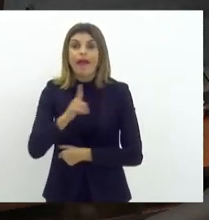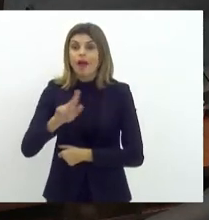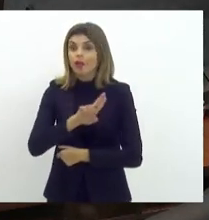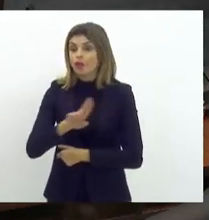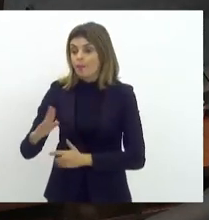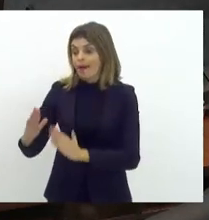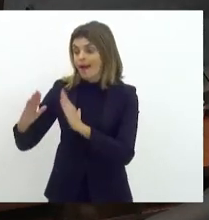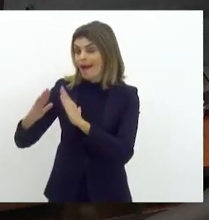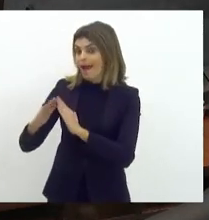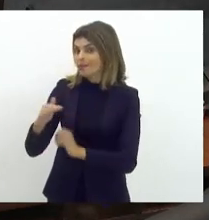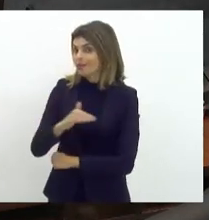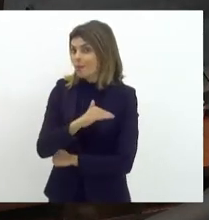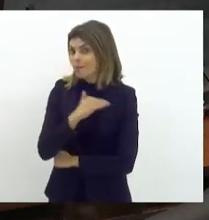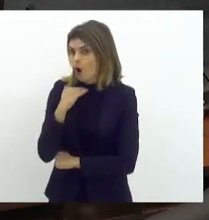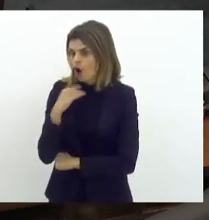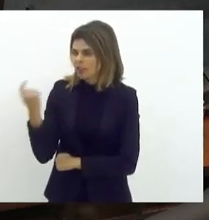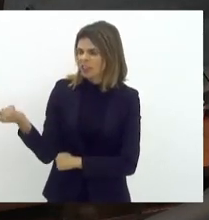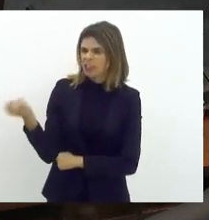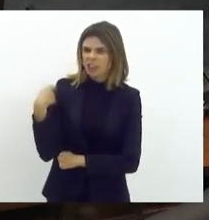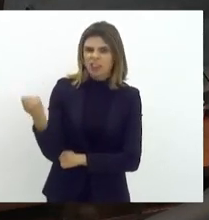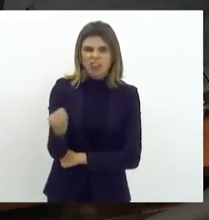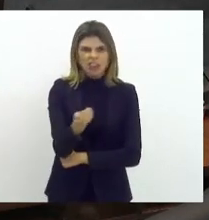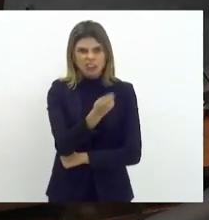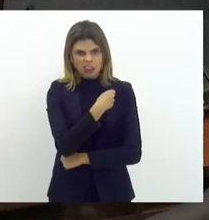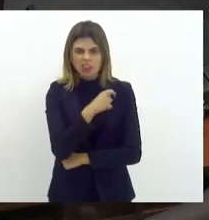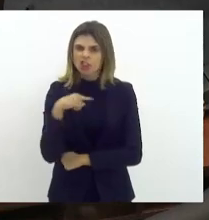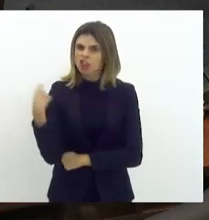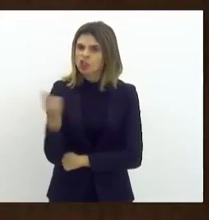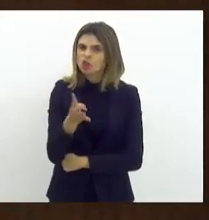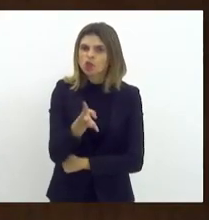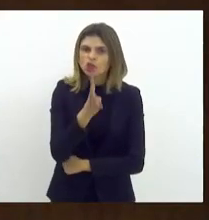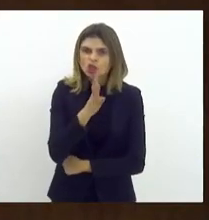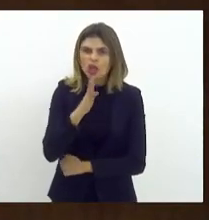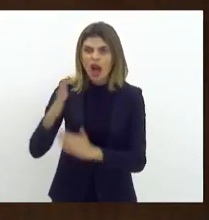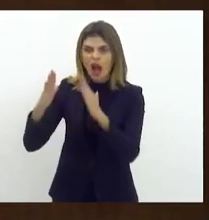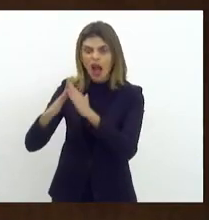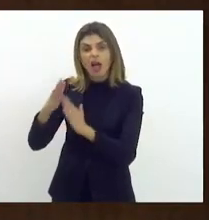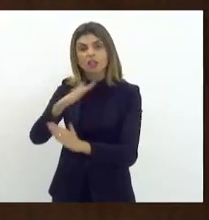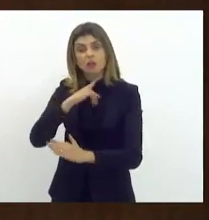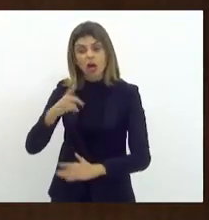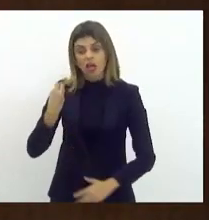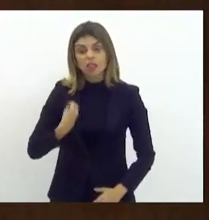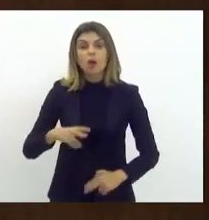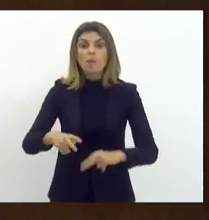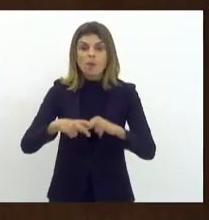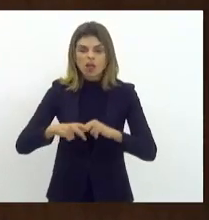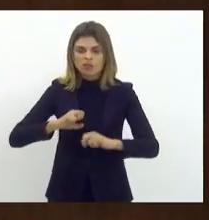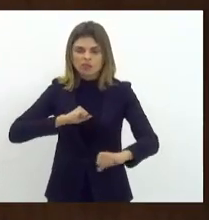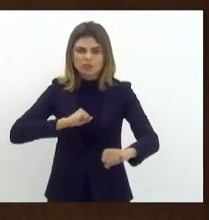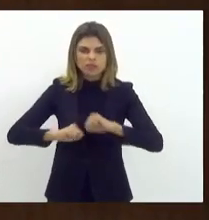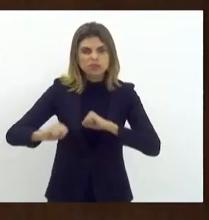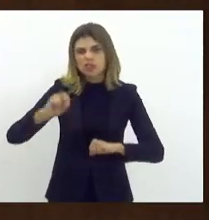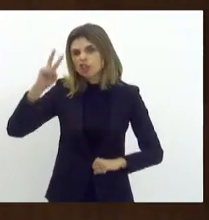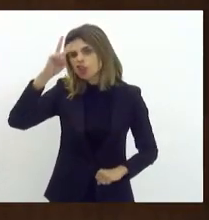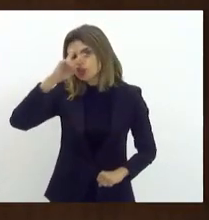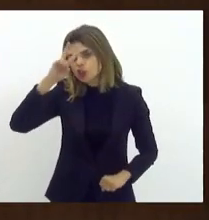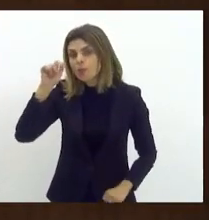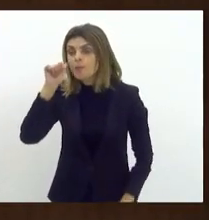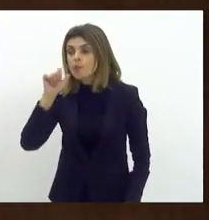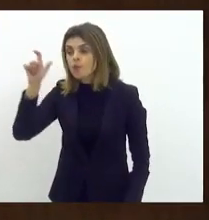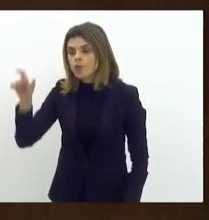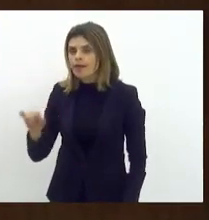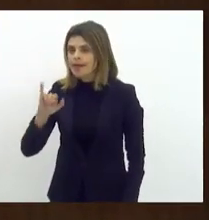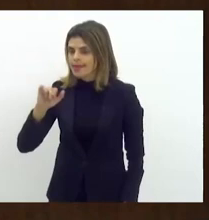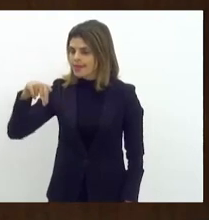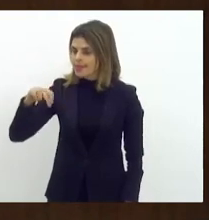que todos nós só temos conhecimento que ela existiu por conta da milita nte histórica e naisetiene Romeu